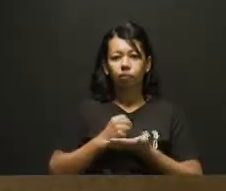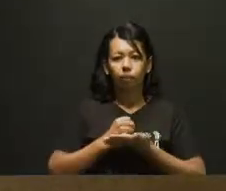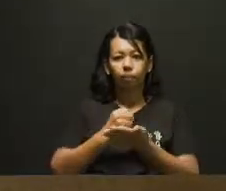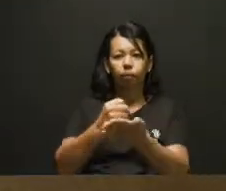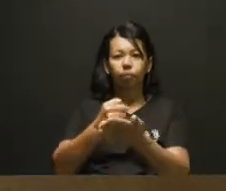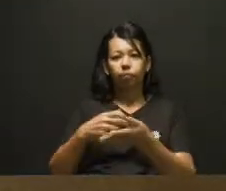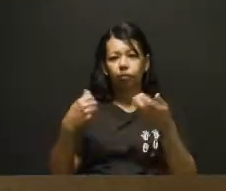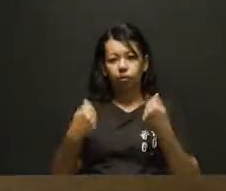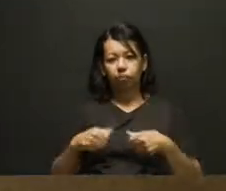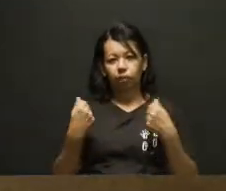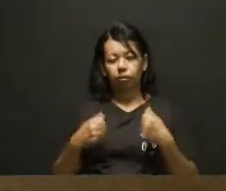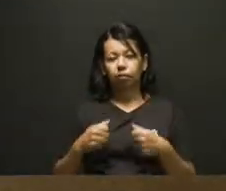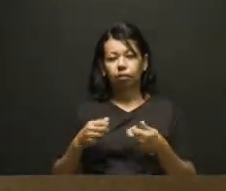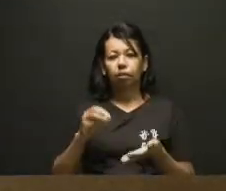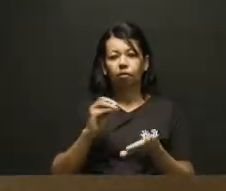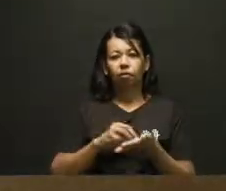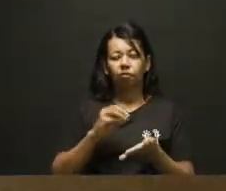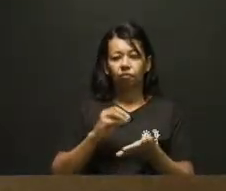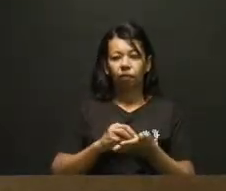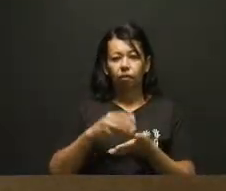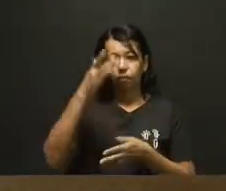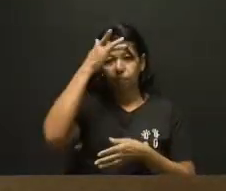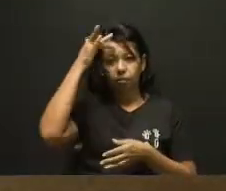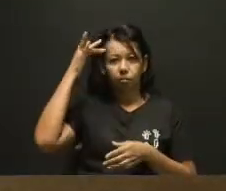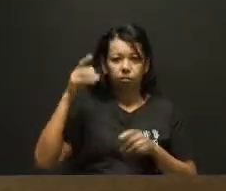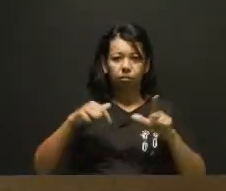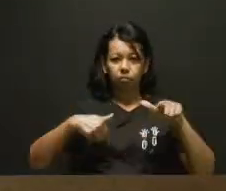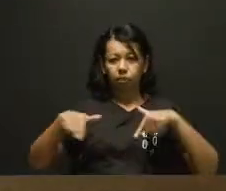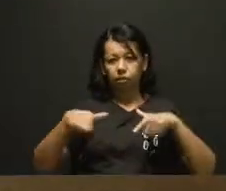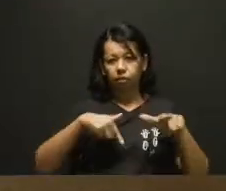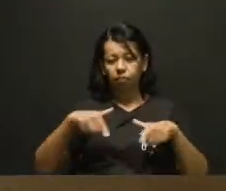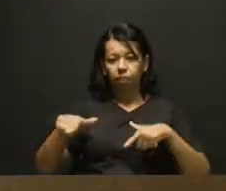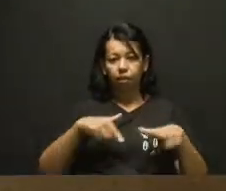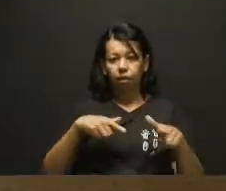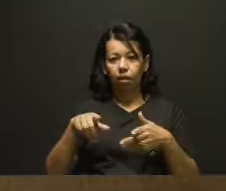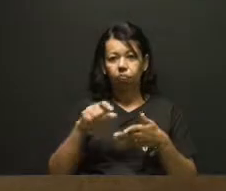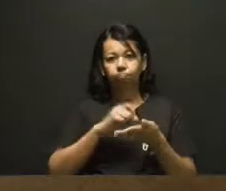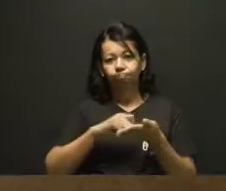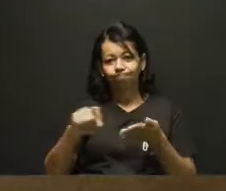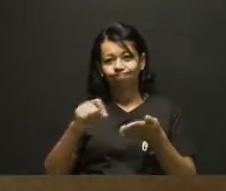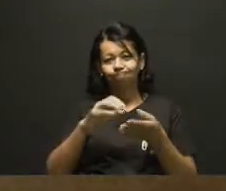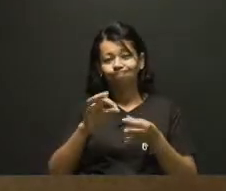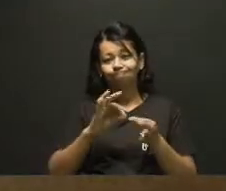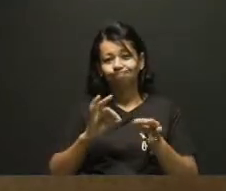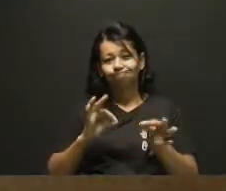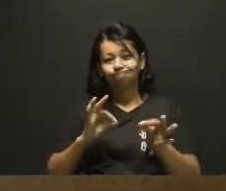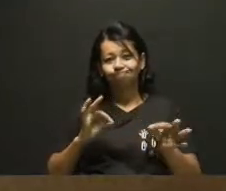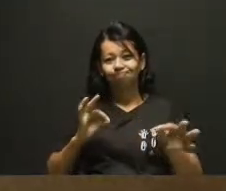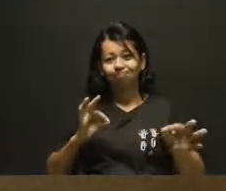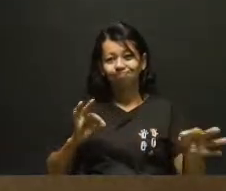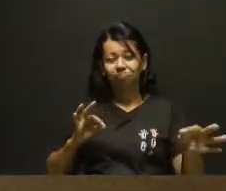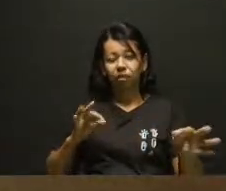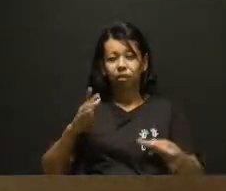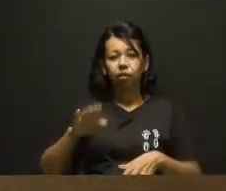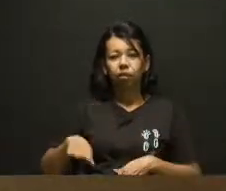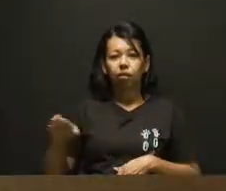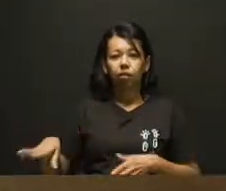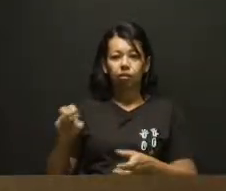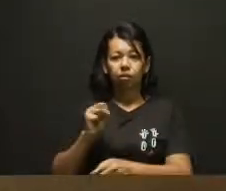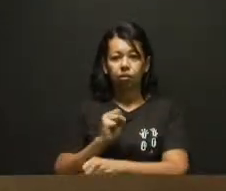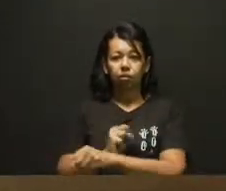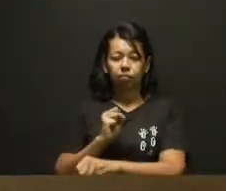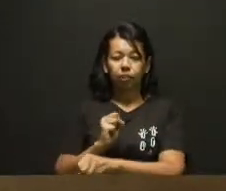necessita tá faltando profissionais uma lista imensa de crianças na fila de espera